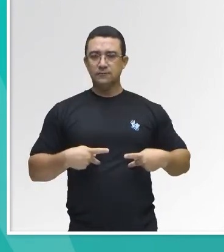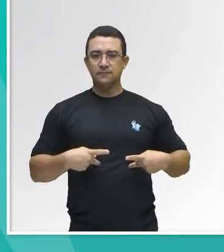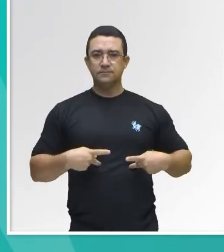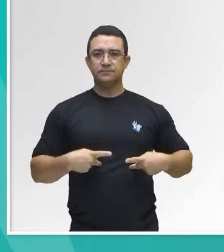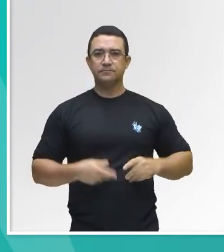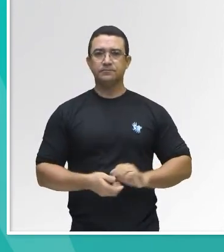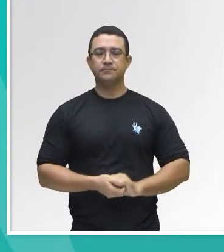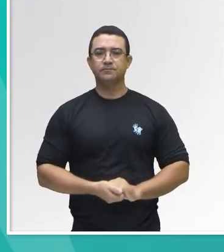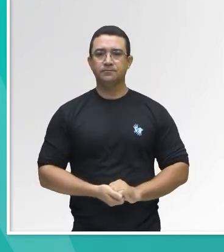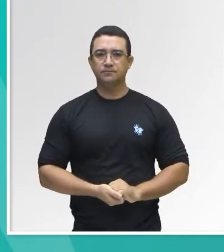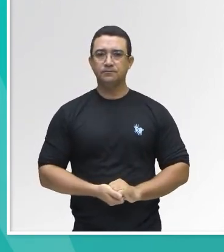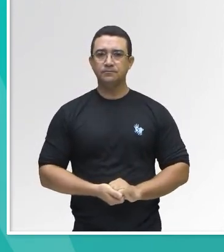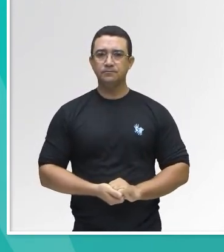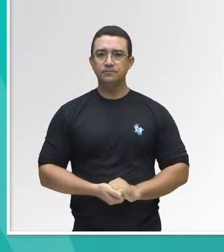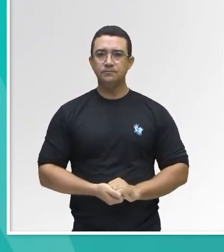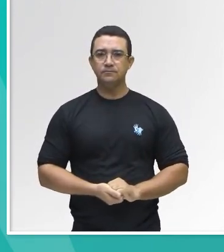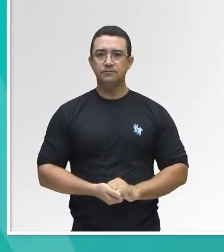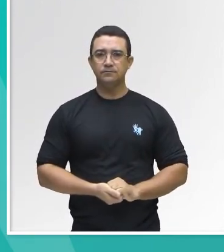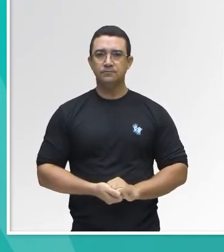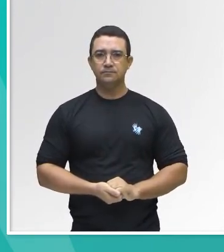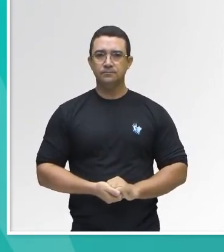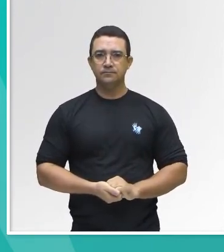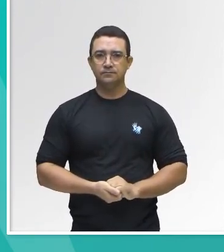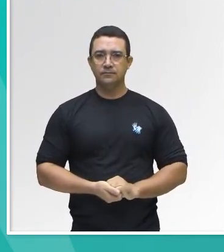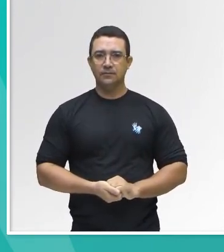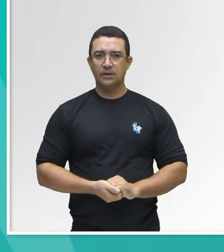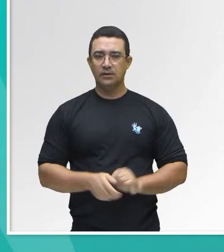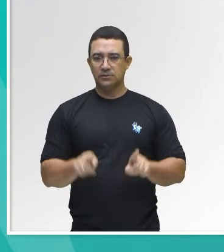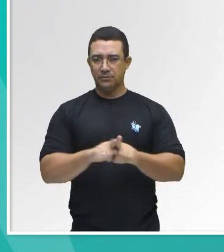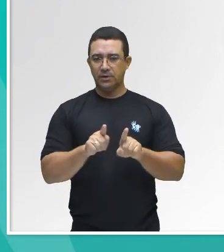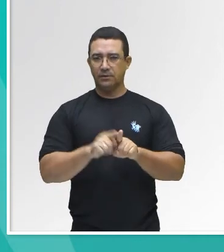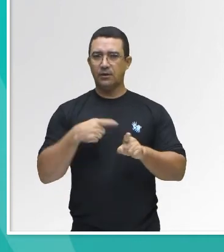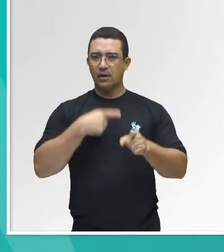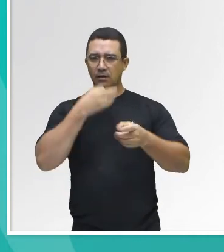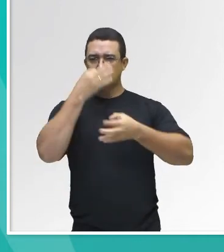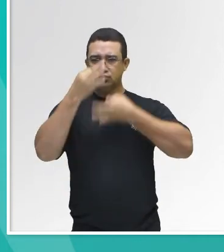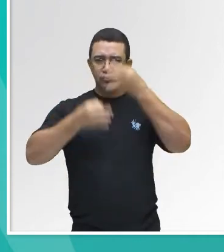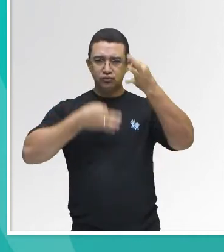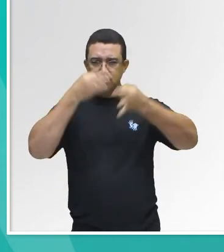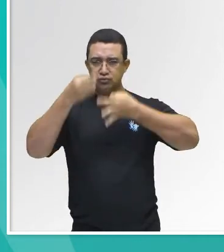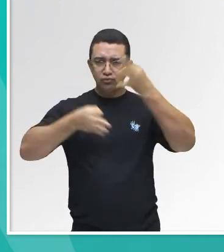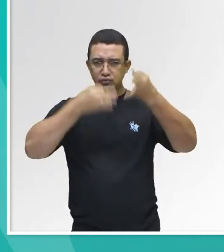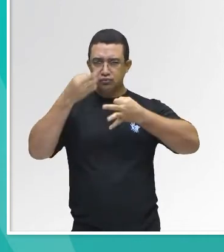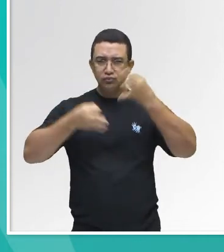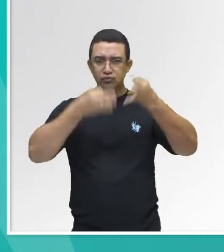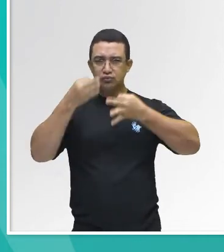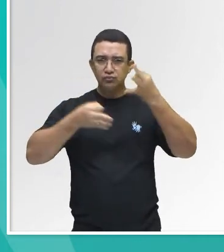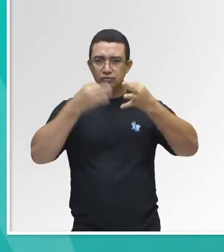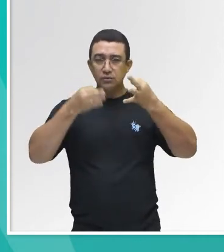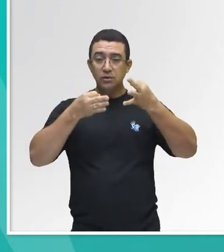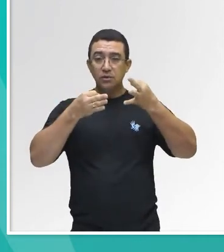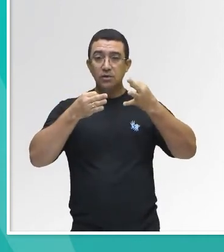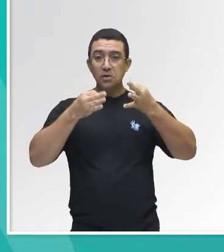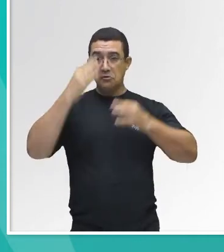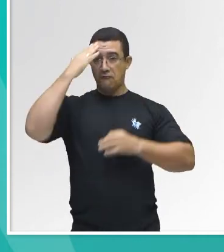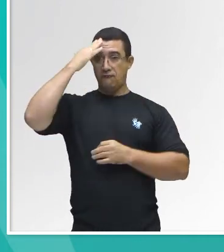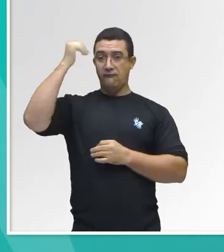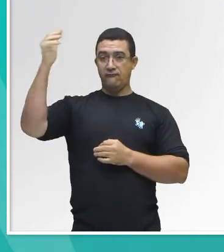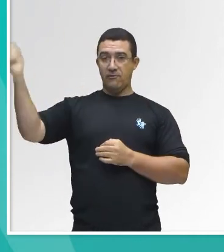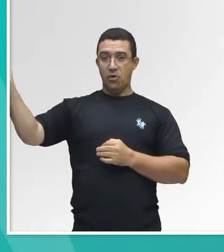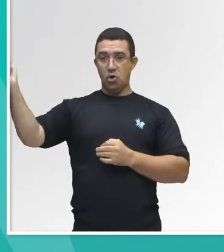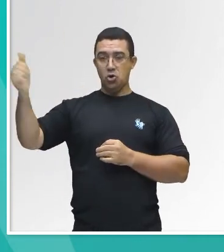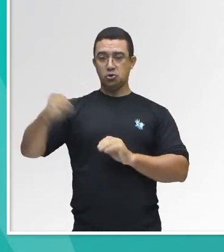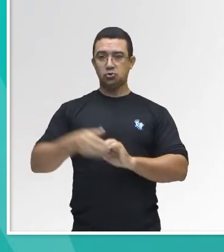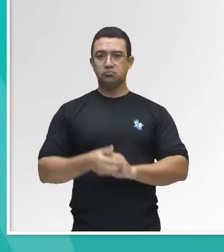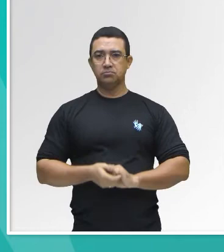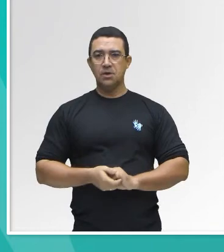Bem, nós temos aqui também recurso de la fama, né, a imagem ou palavras de